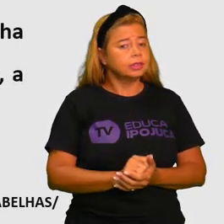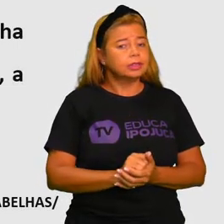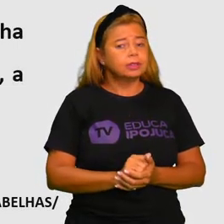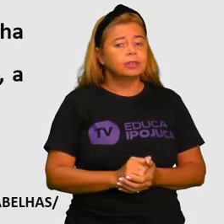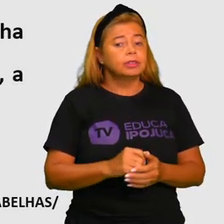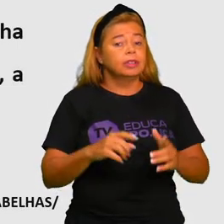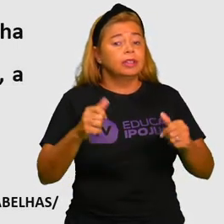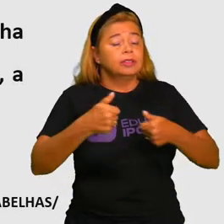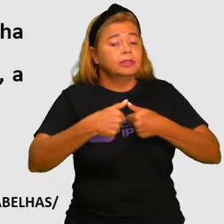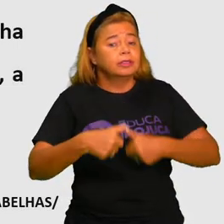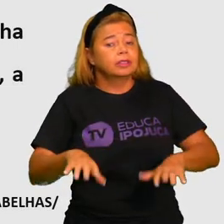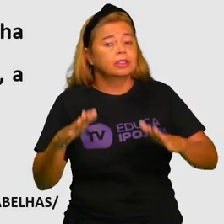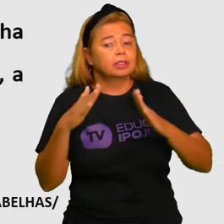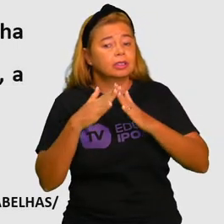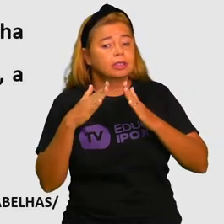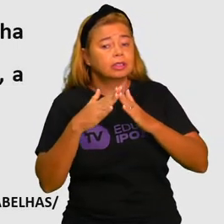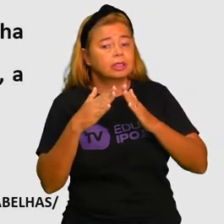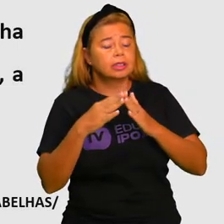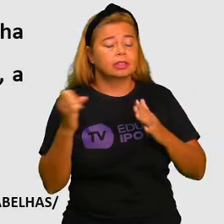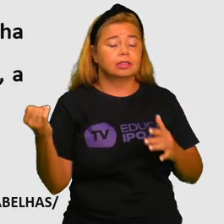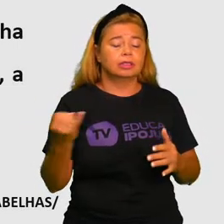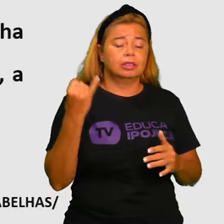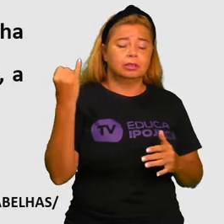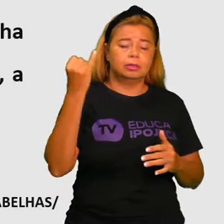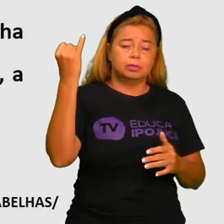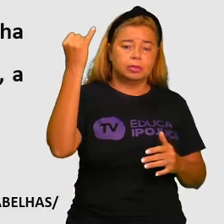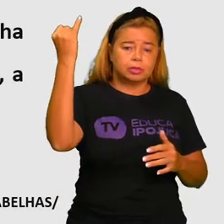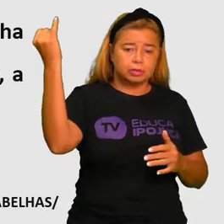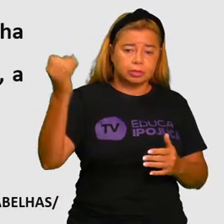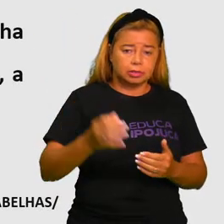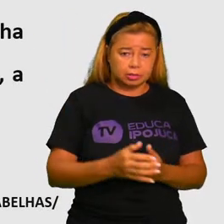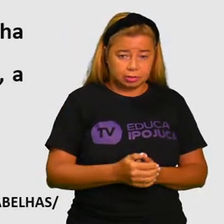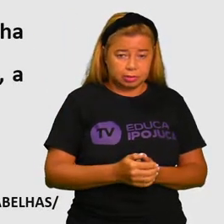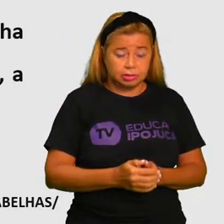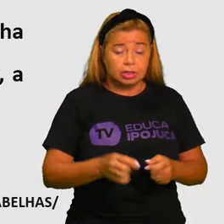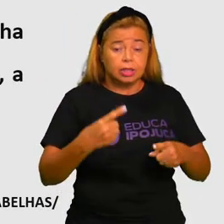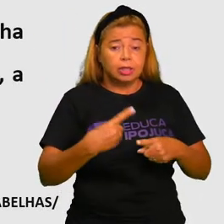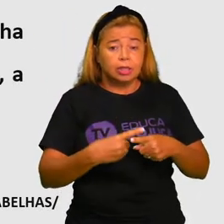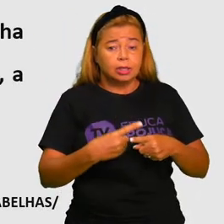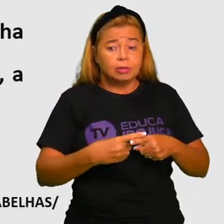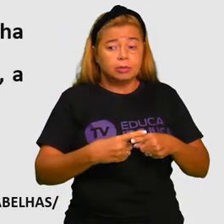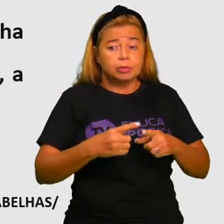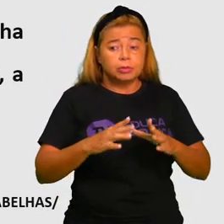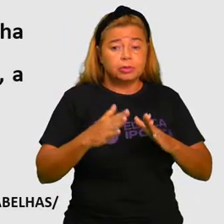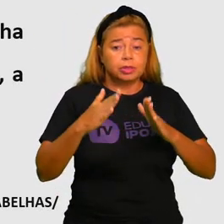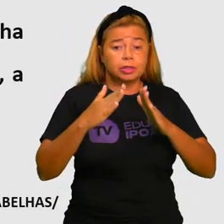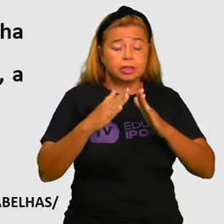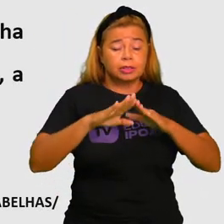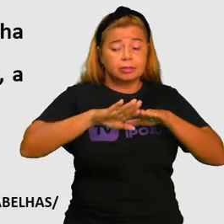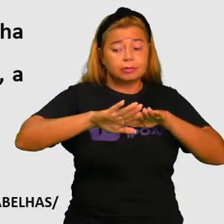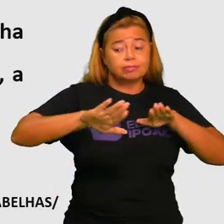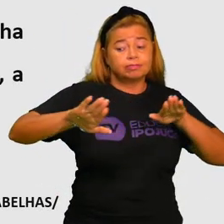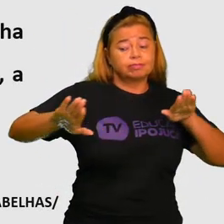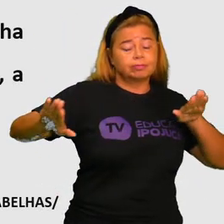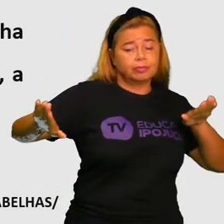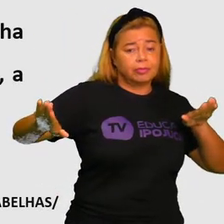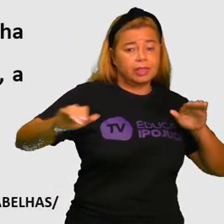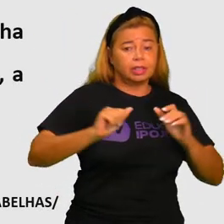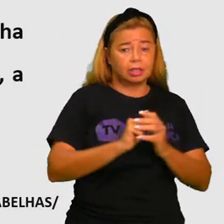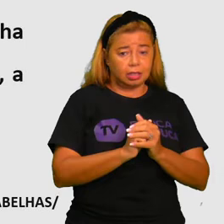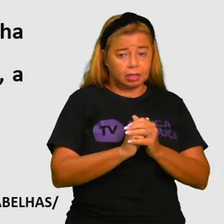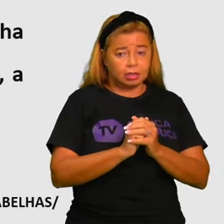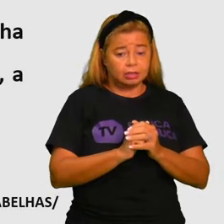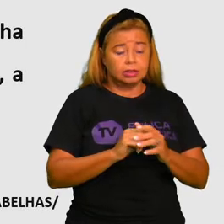disso tudo mas se eu te contar que essa ideia de distanciamento social não é novo